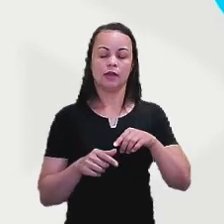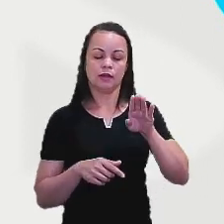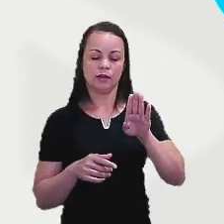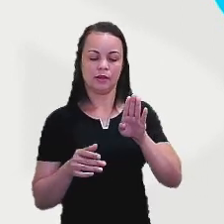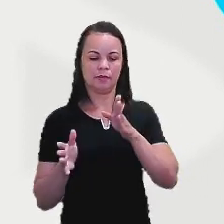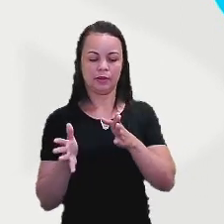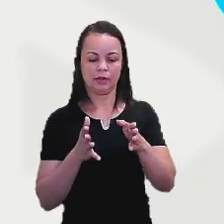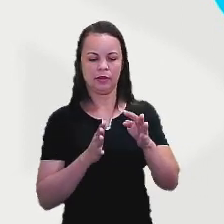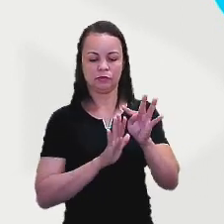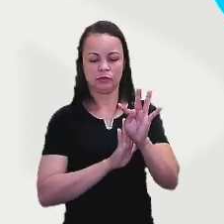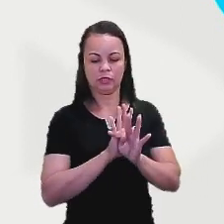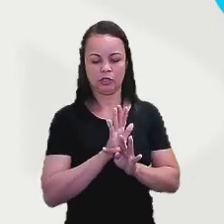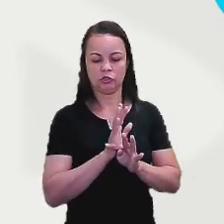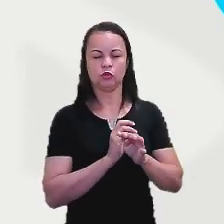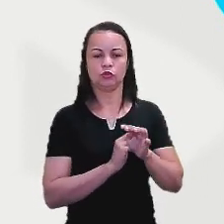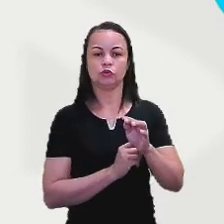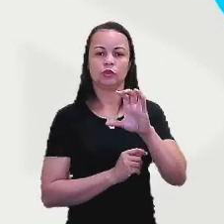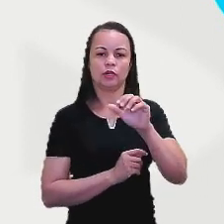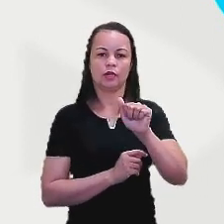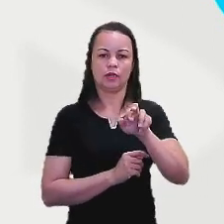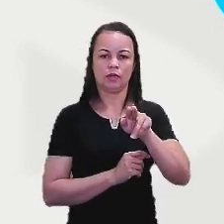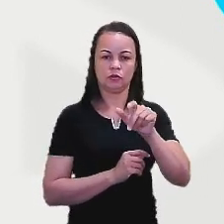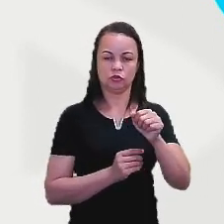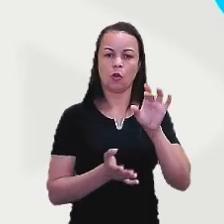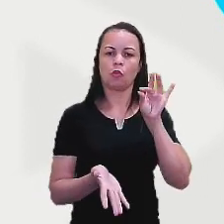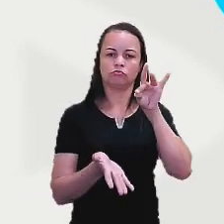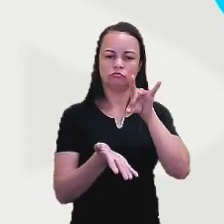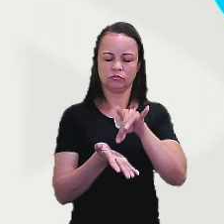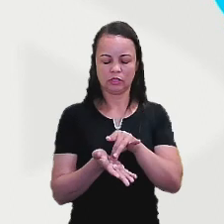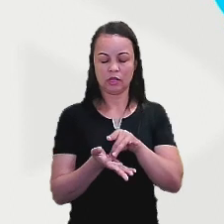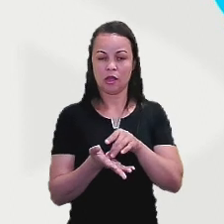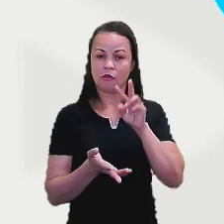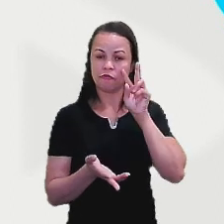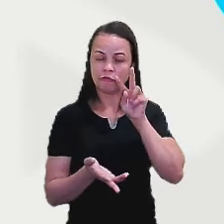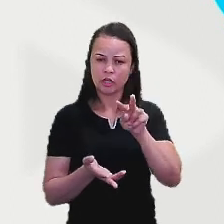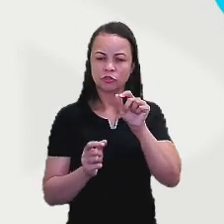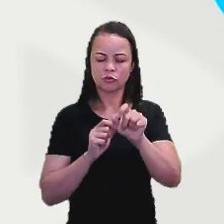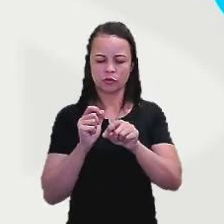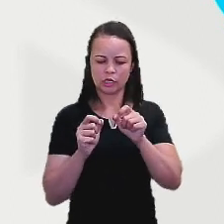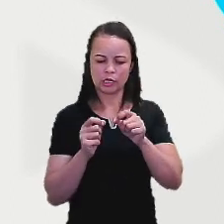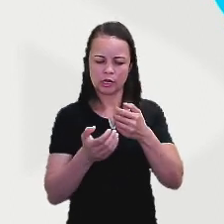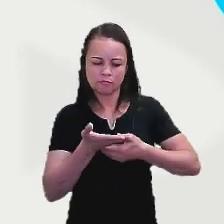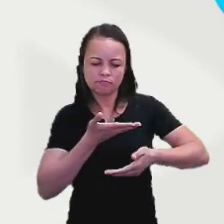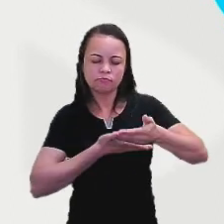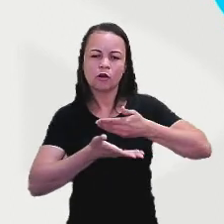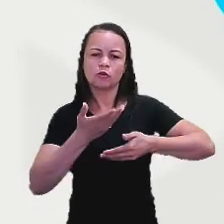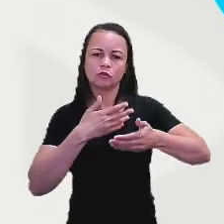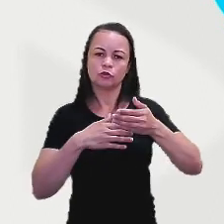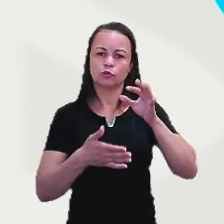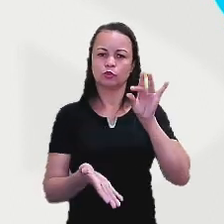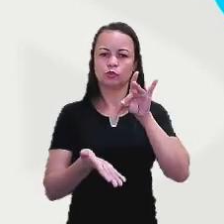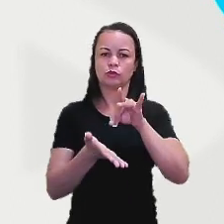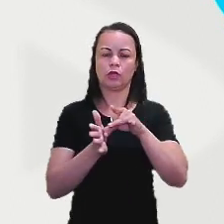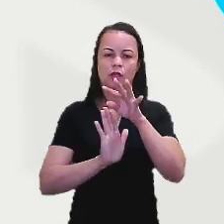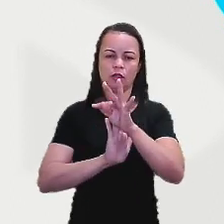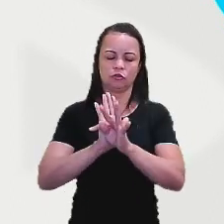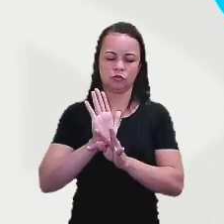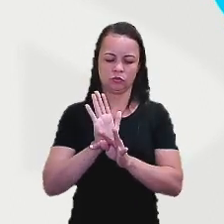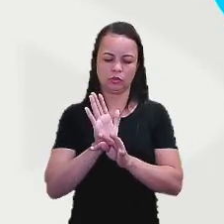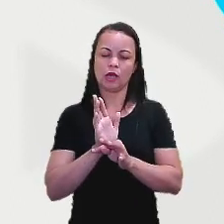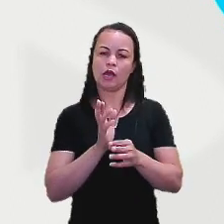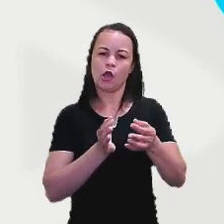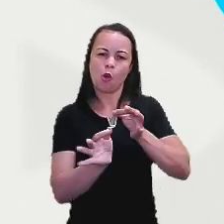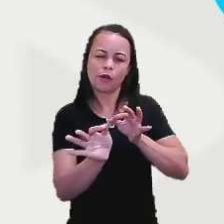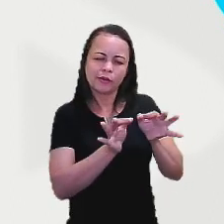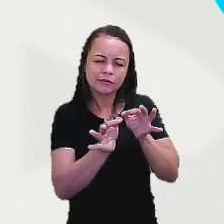paráfrase do poema original de Gonçalves Dias, visto que reproduz os sentidos do texto original a partir da reorganização